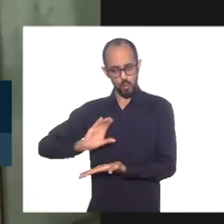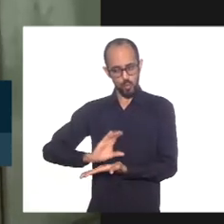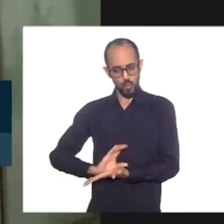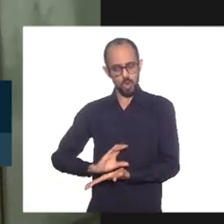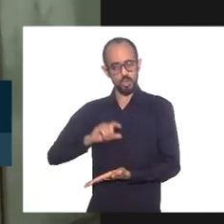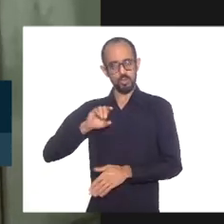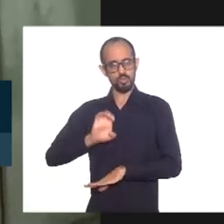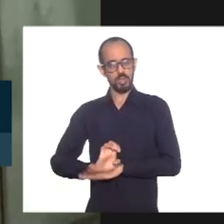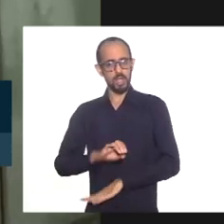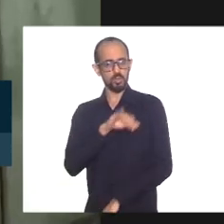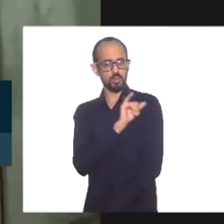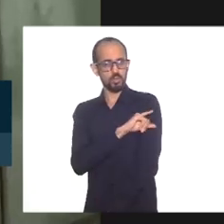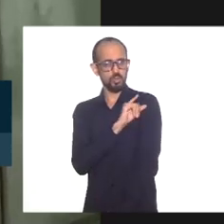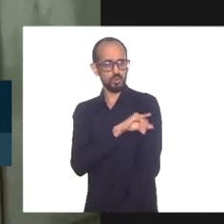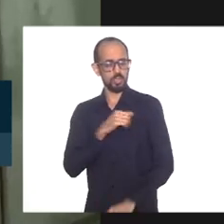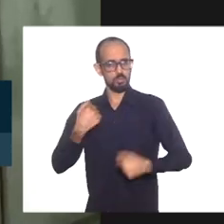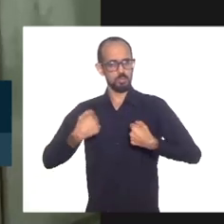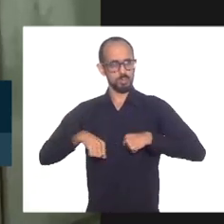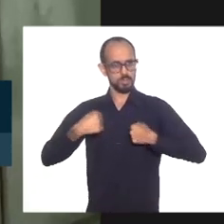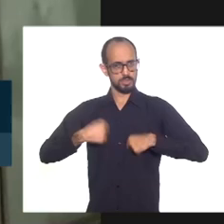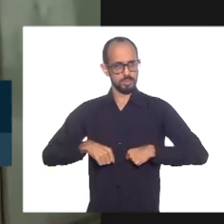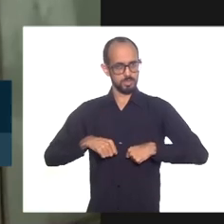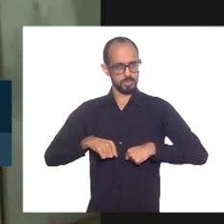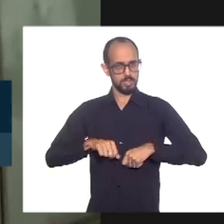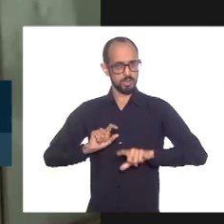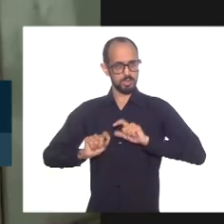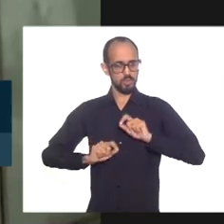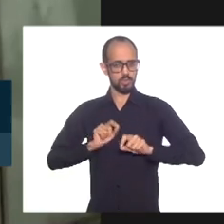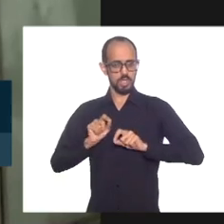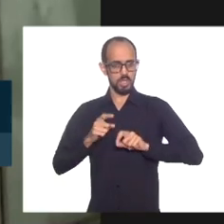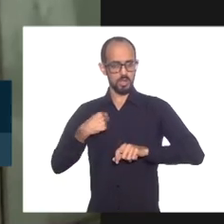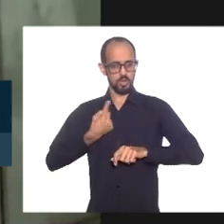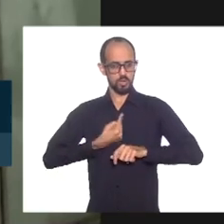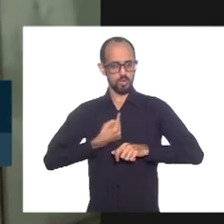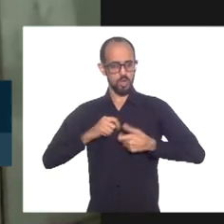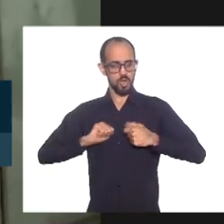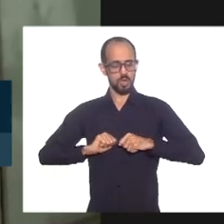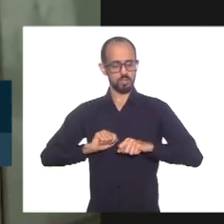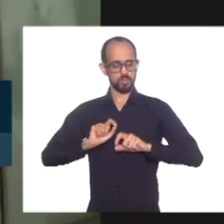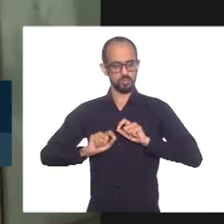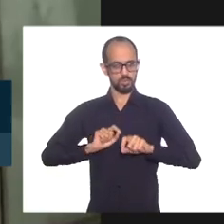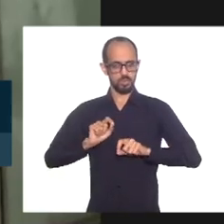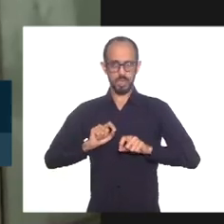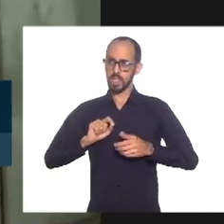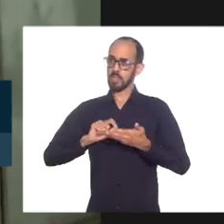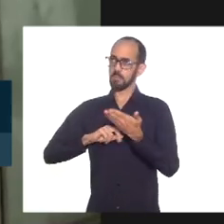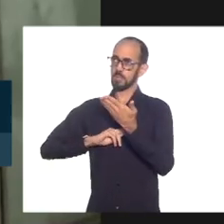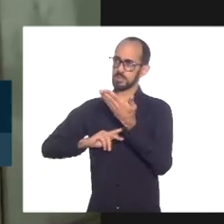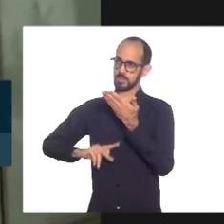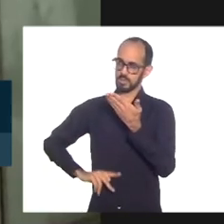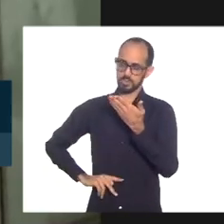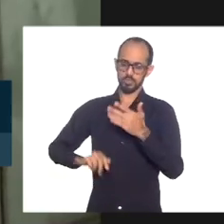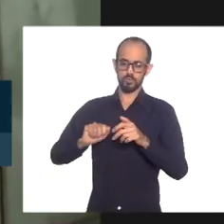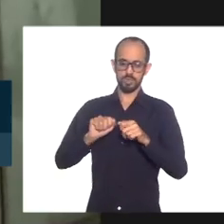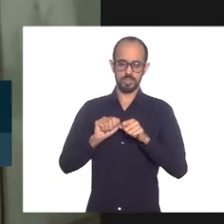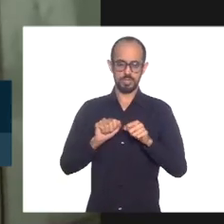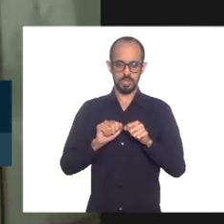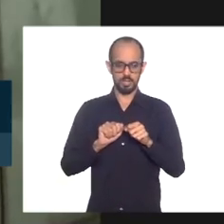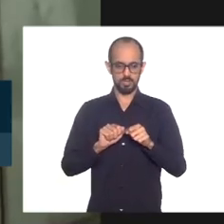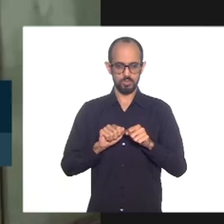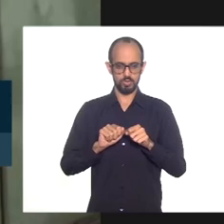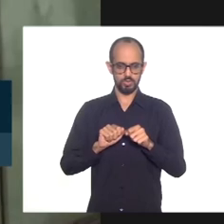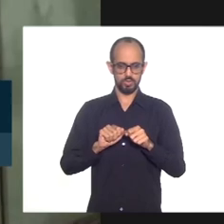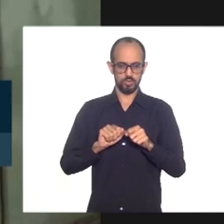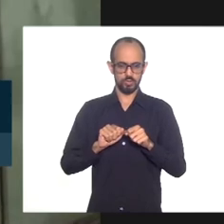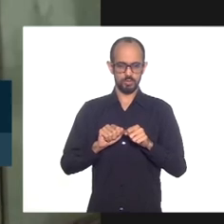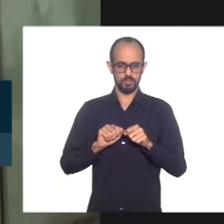do Rio de Janeiro precisa. Nós fizemos, presidente, assim, colocando, né, um pouco do trabalho que a gente